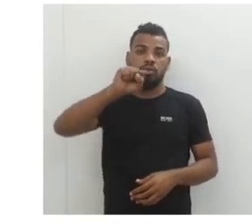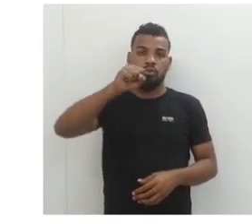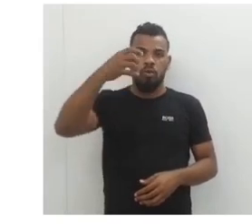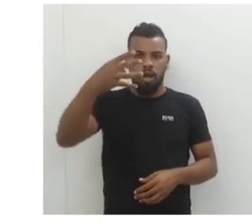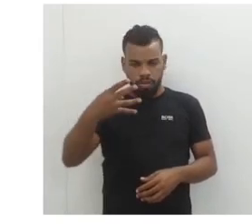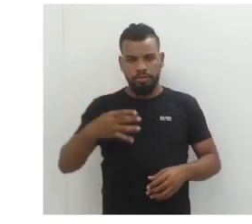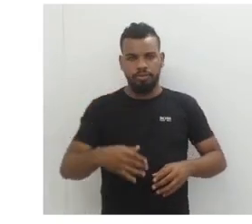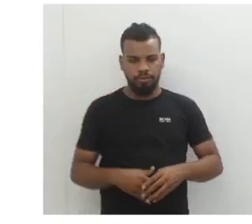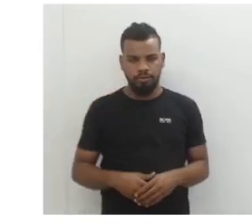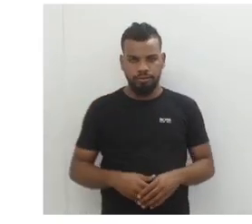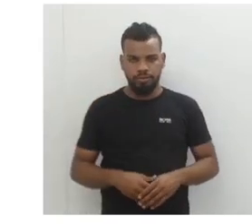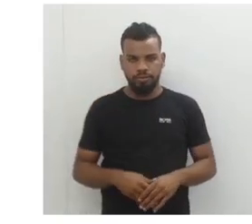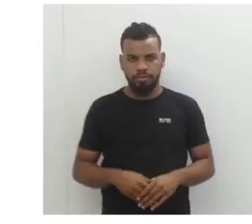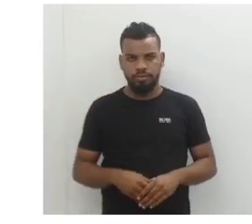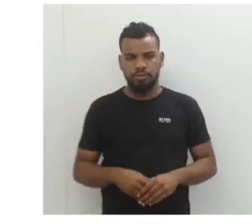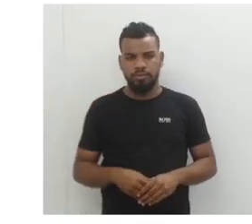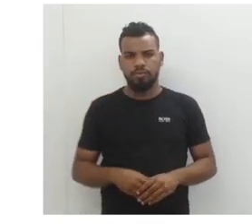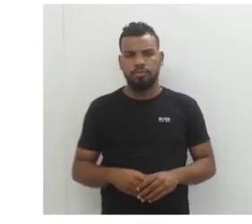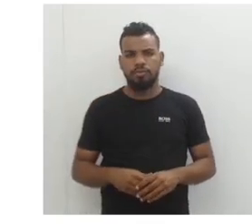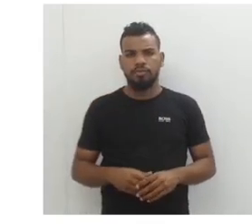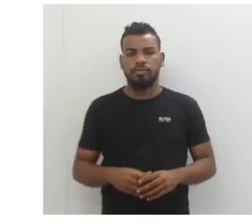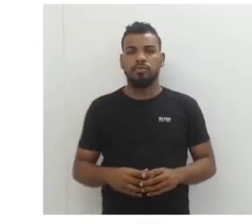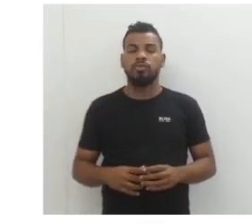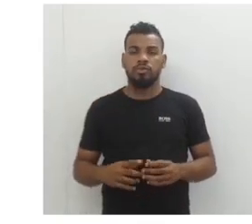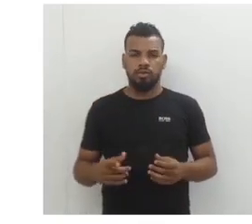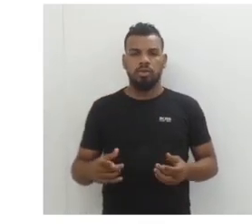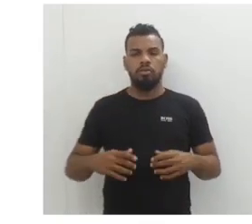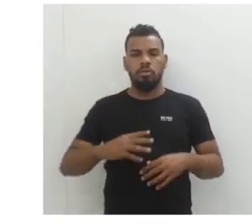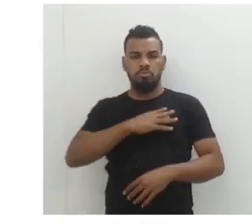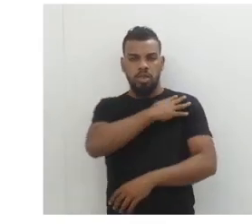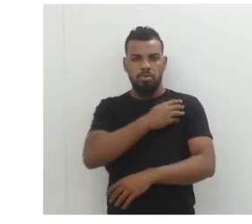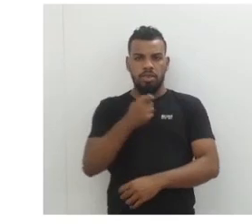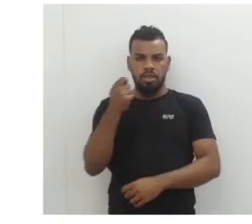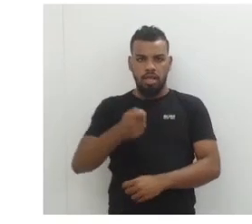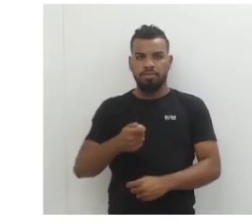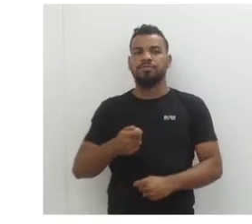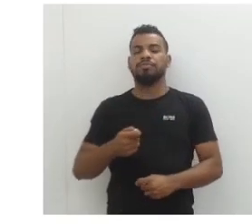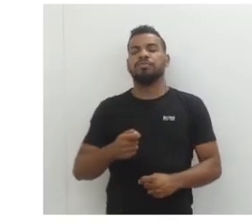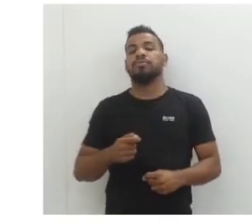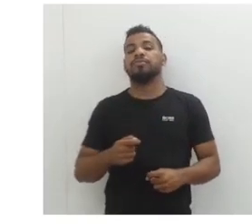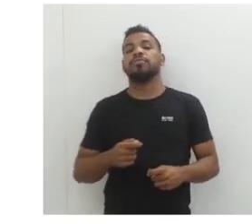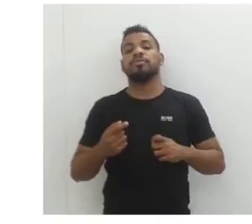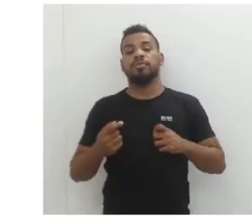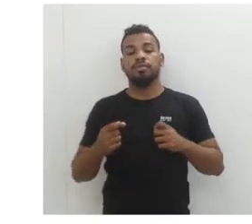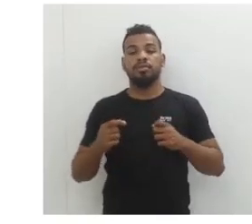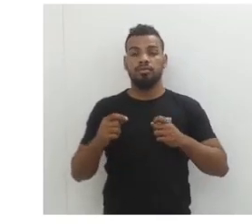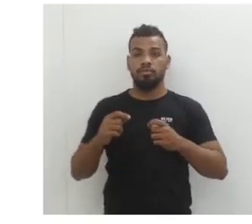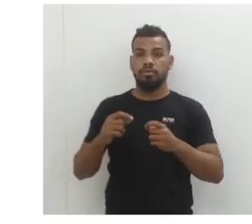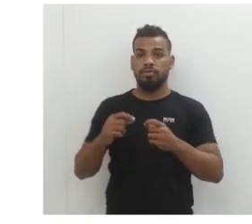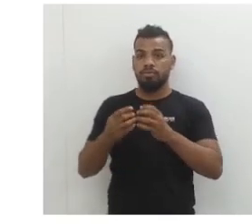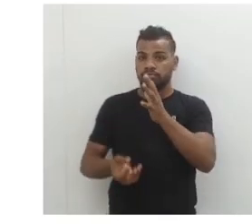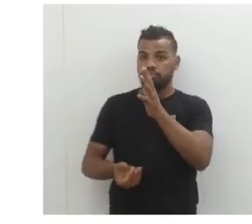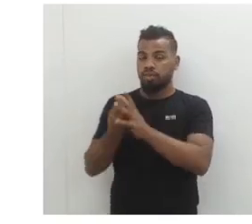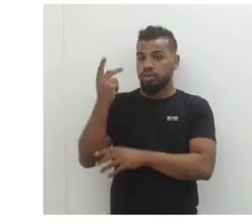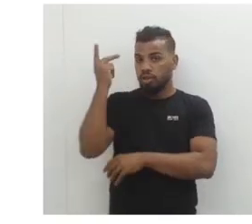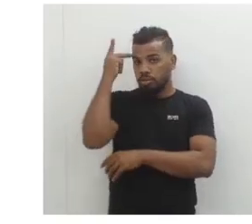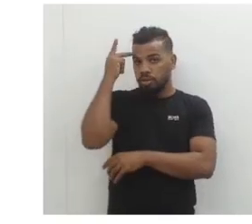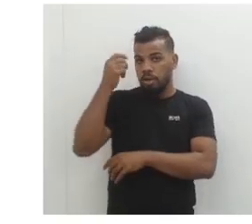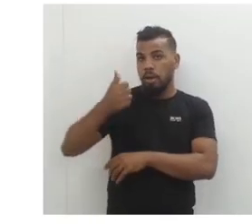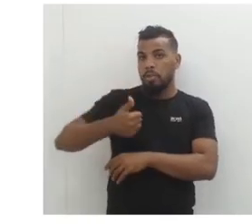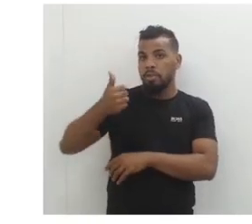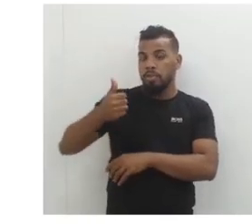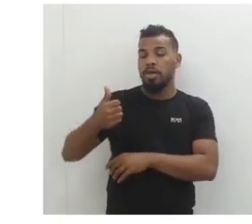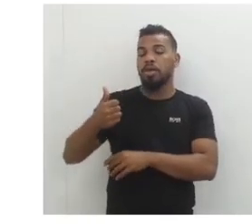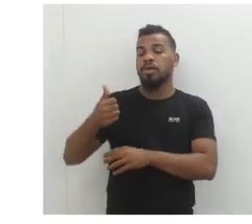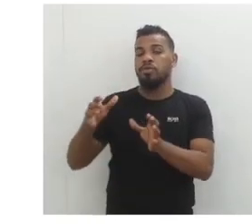1984, apesar dos militares, foi realizado em São Paulo o primeiro